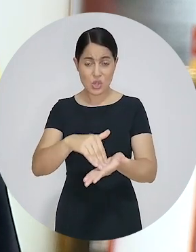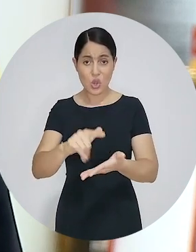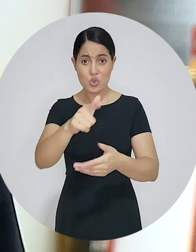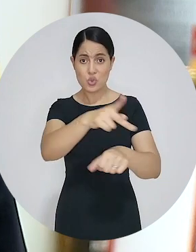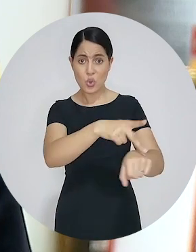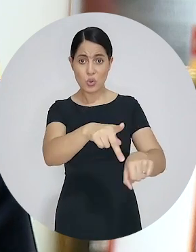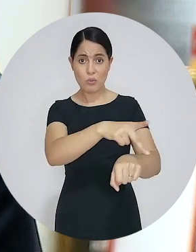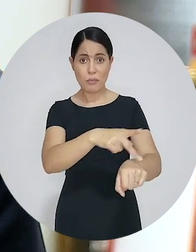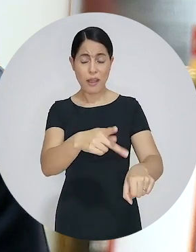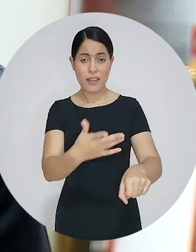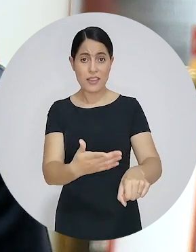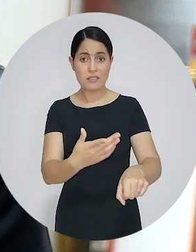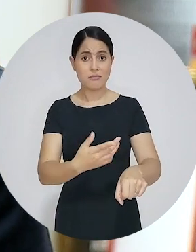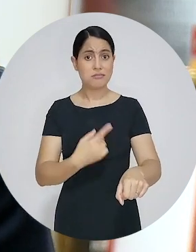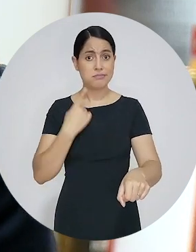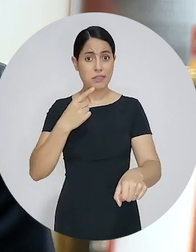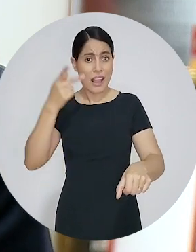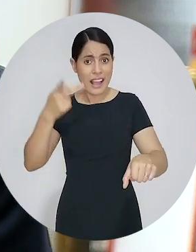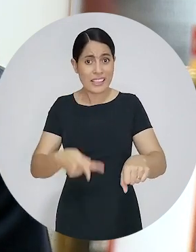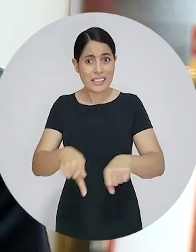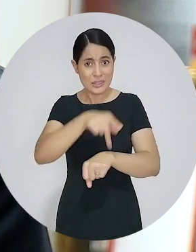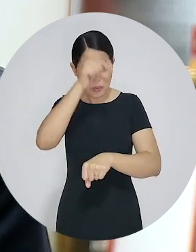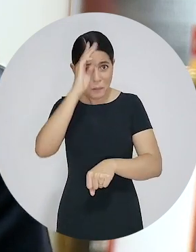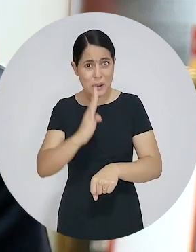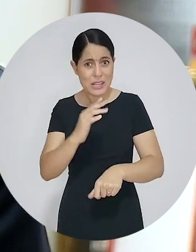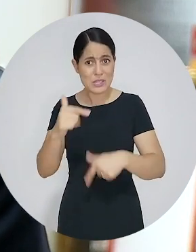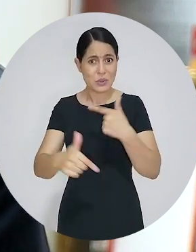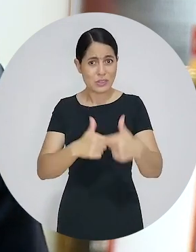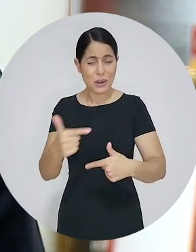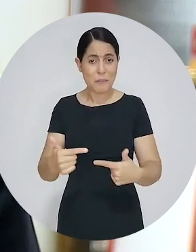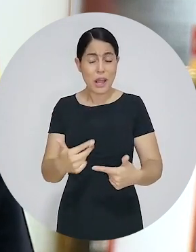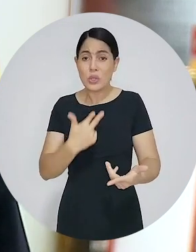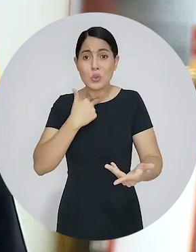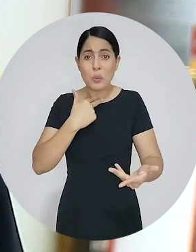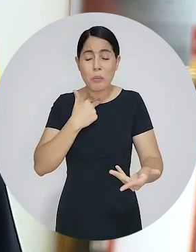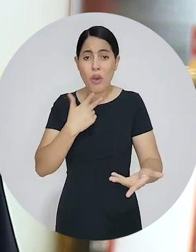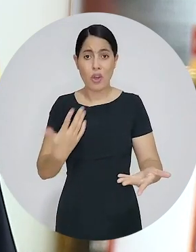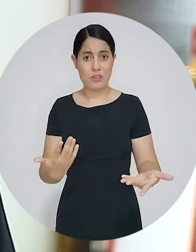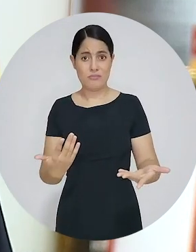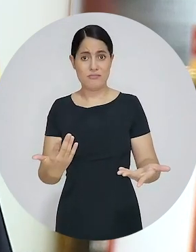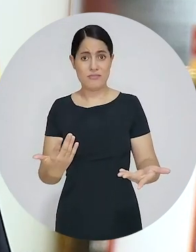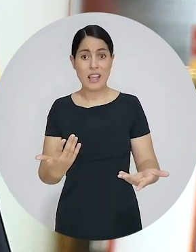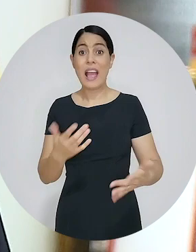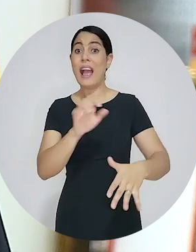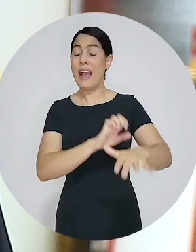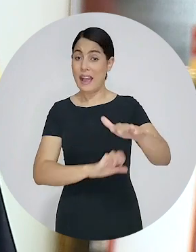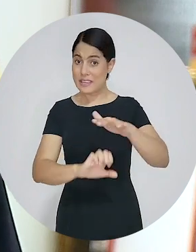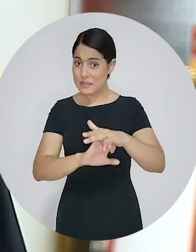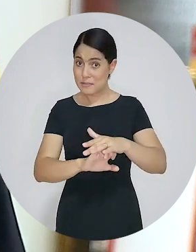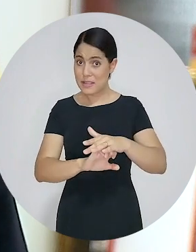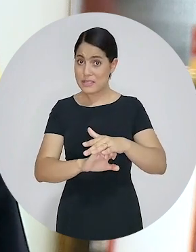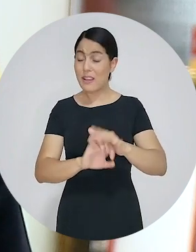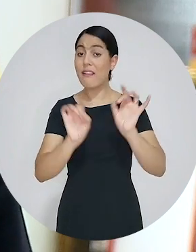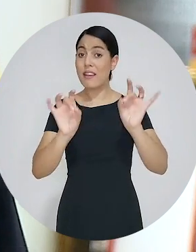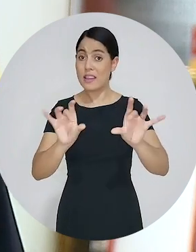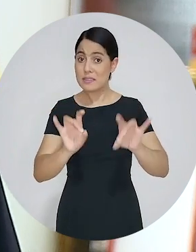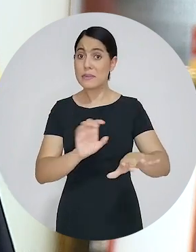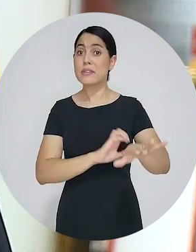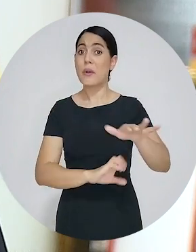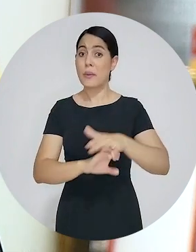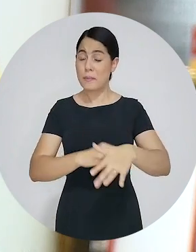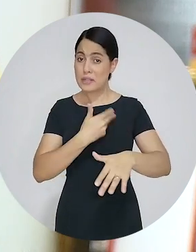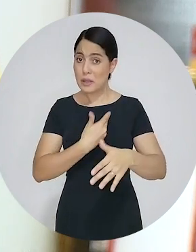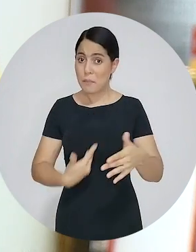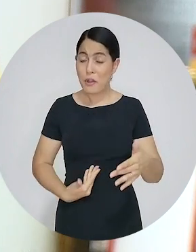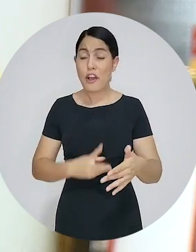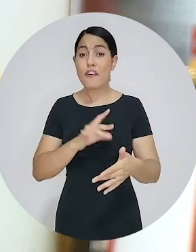escritório internacional, um escritório estrangeiro, inclusive para trabalhar no Brasil, sem poder trabalhar no Brasil, as empresas, em especial